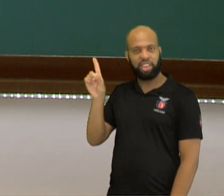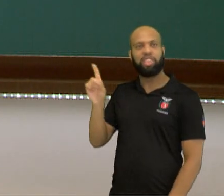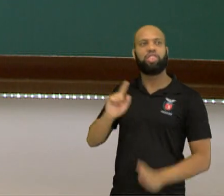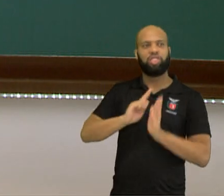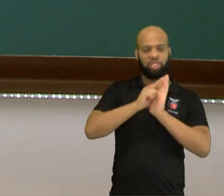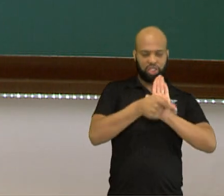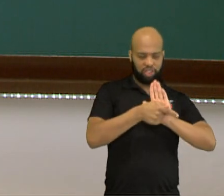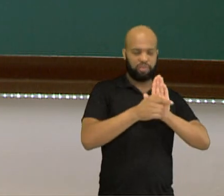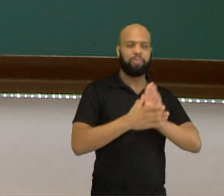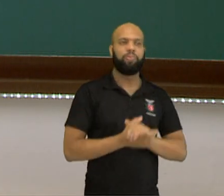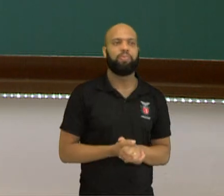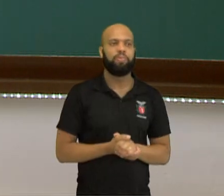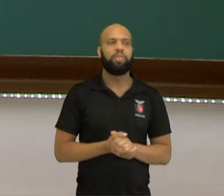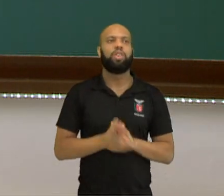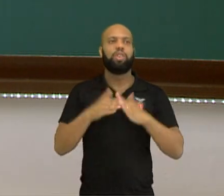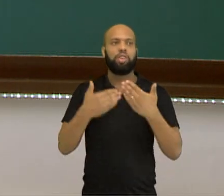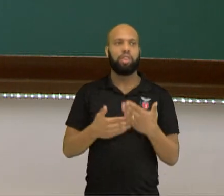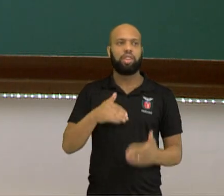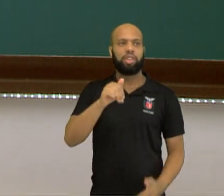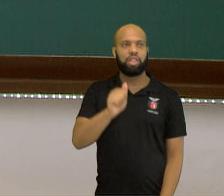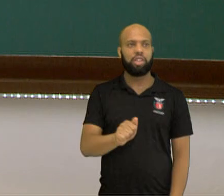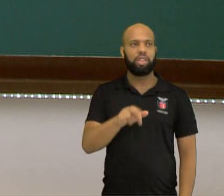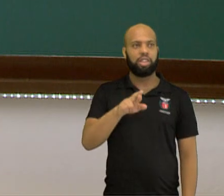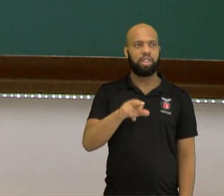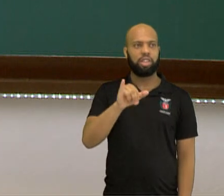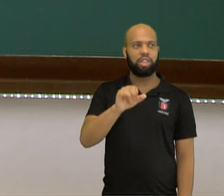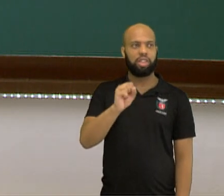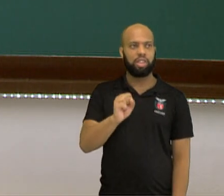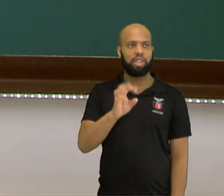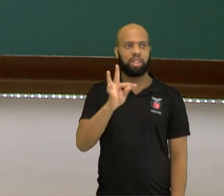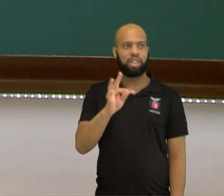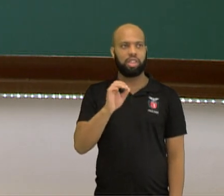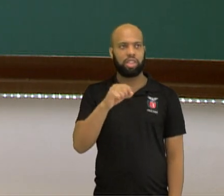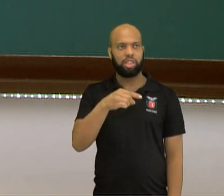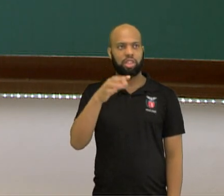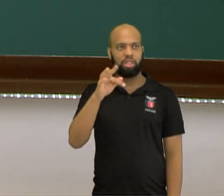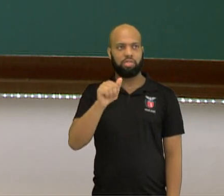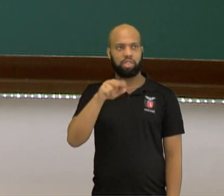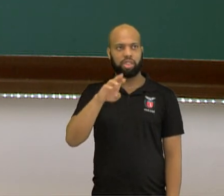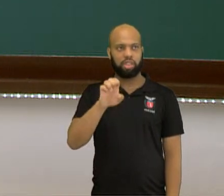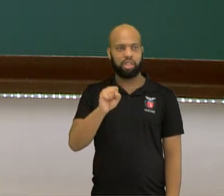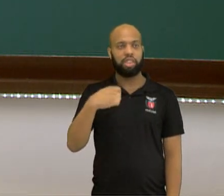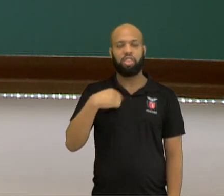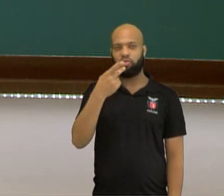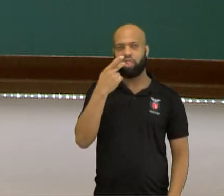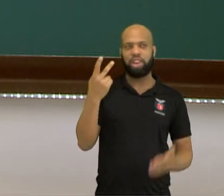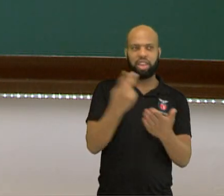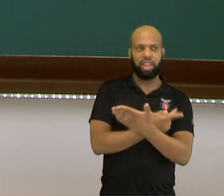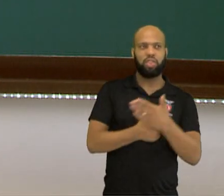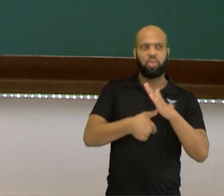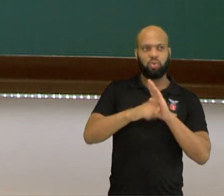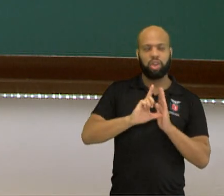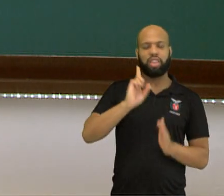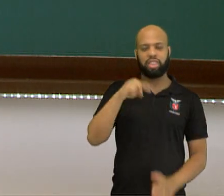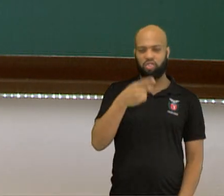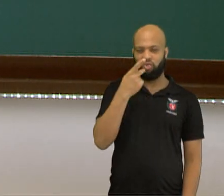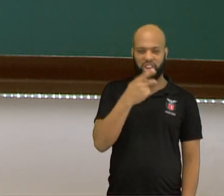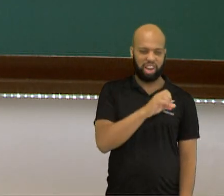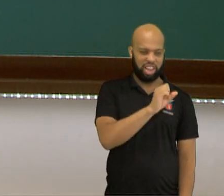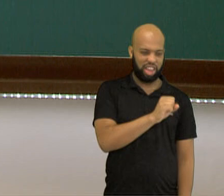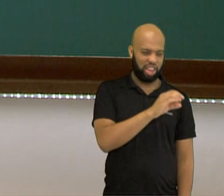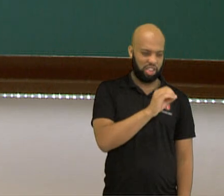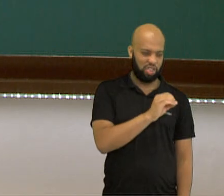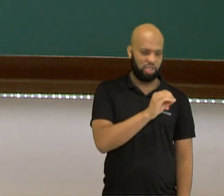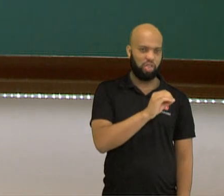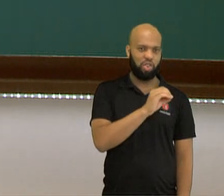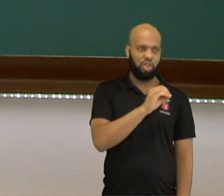boa comédia. Então, Aristófanes, né, acho que eu falei errado o nome dele aqui.